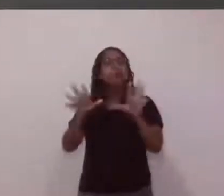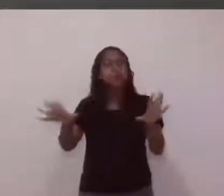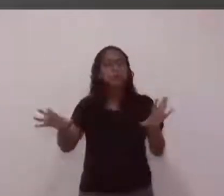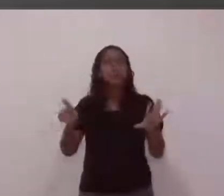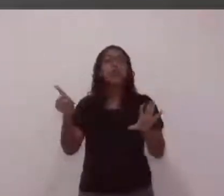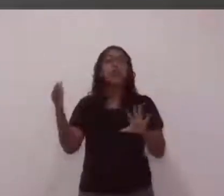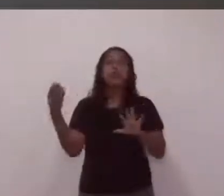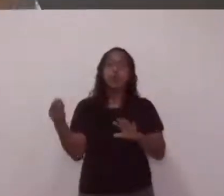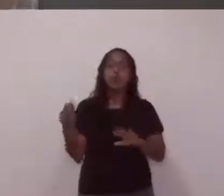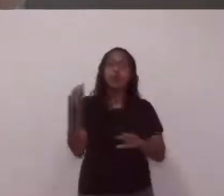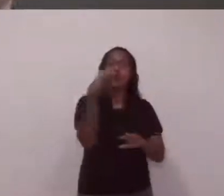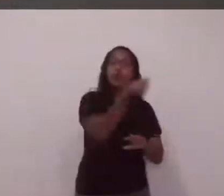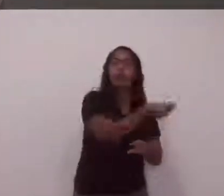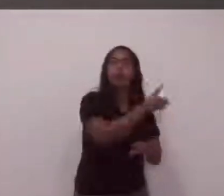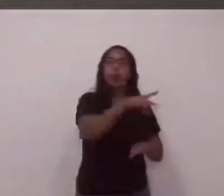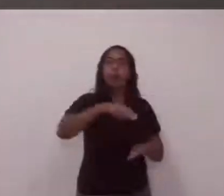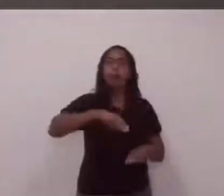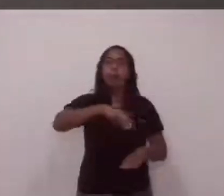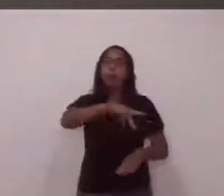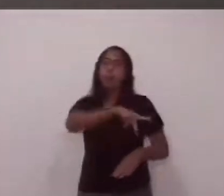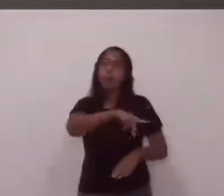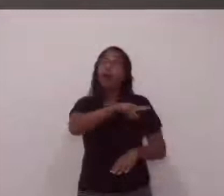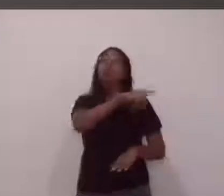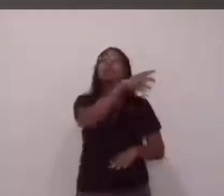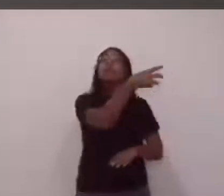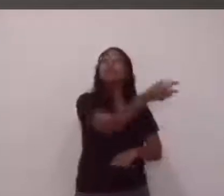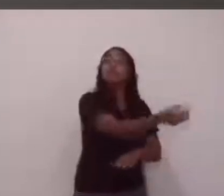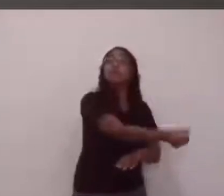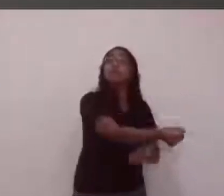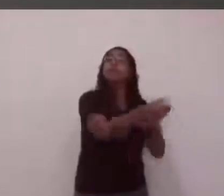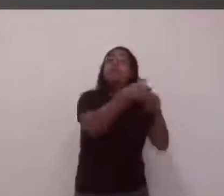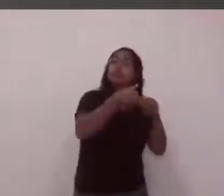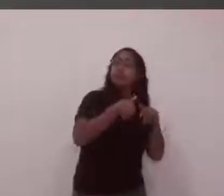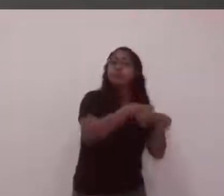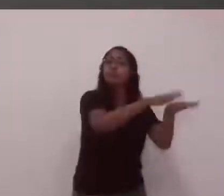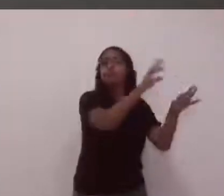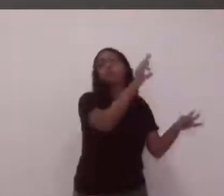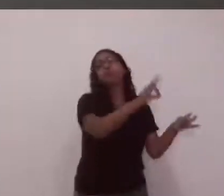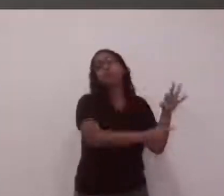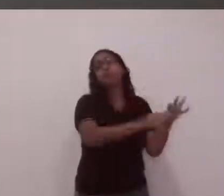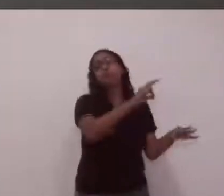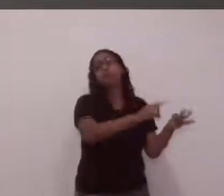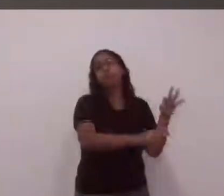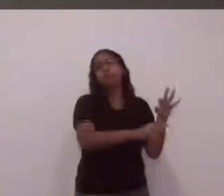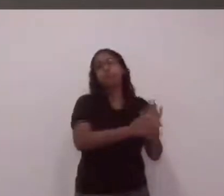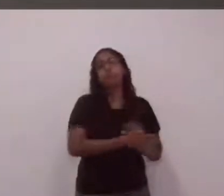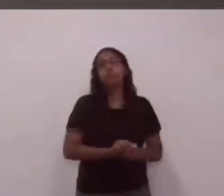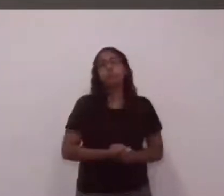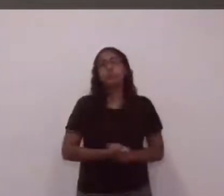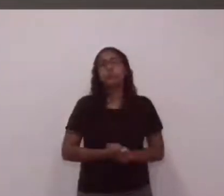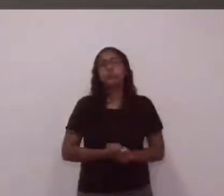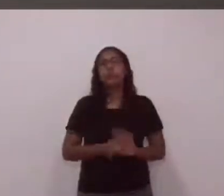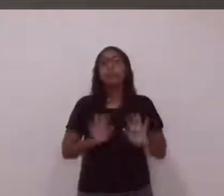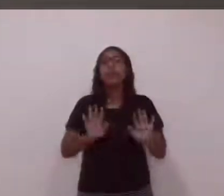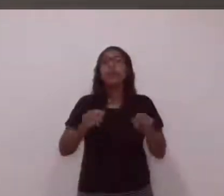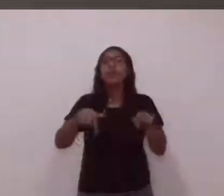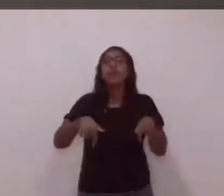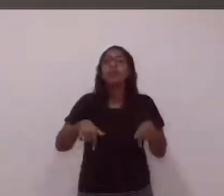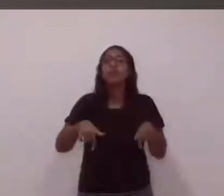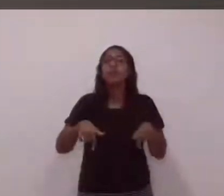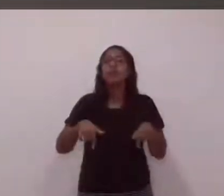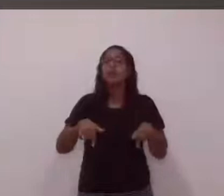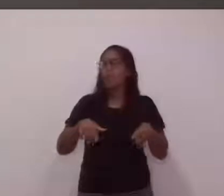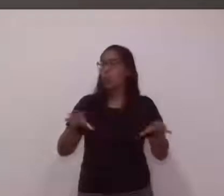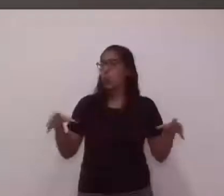no Ministério Público o Ministério Público agatou deixa o judiciário analisar agora nós estamos aqui